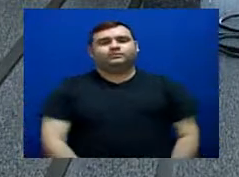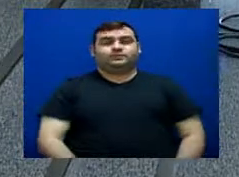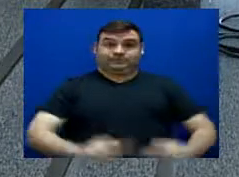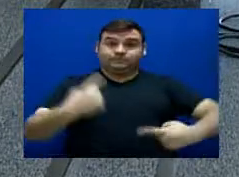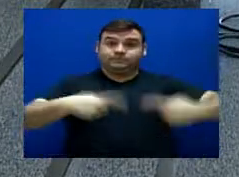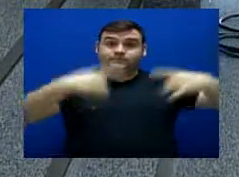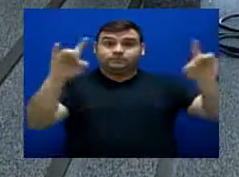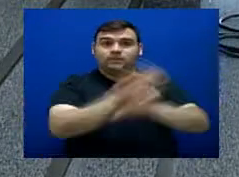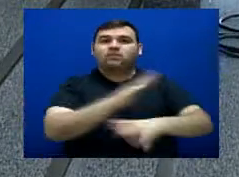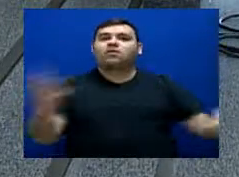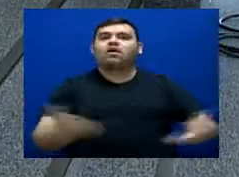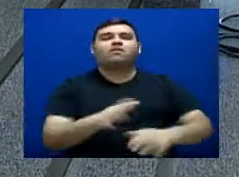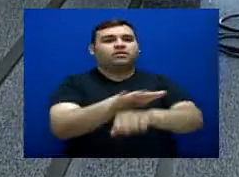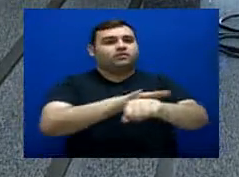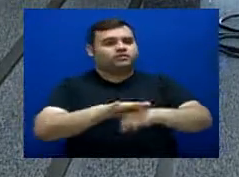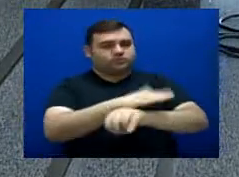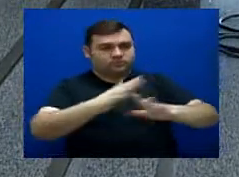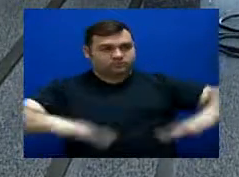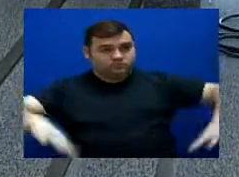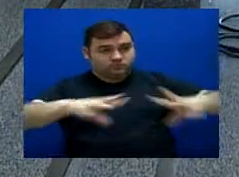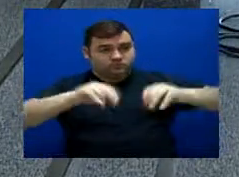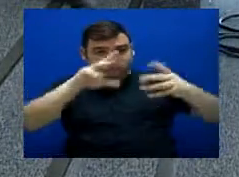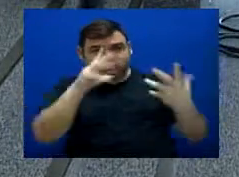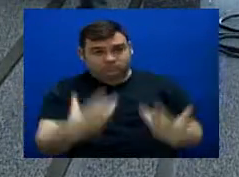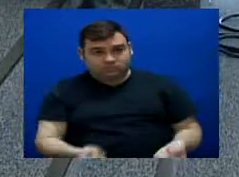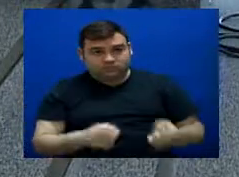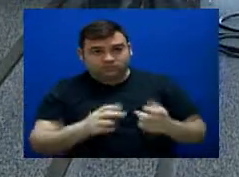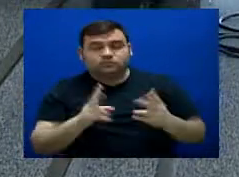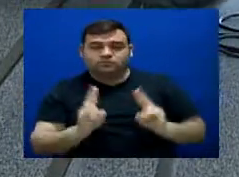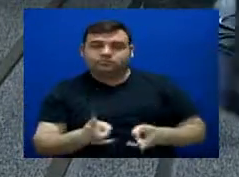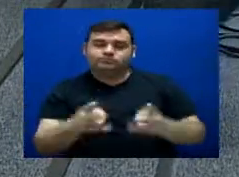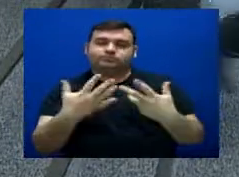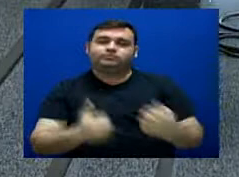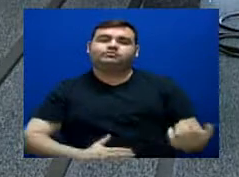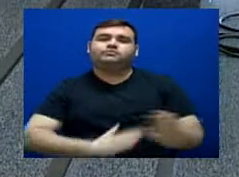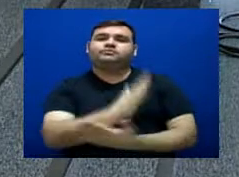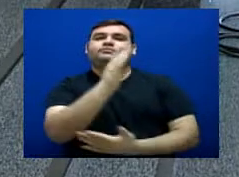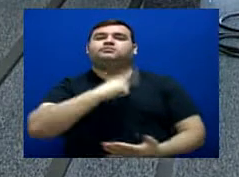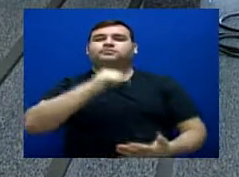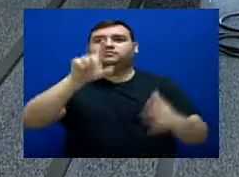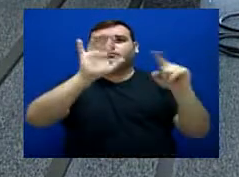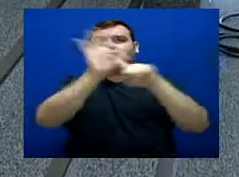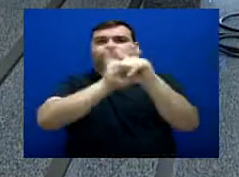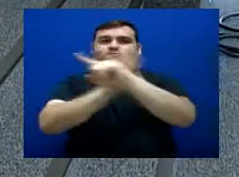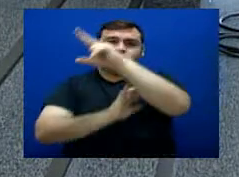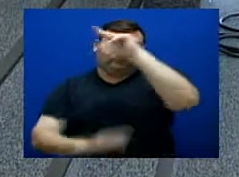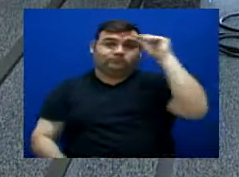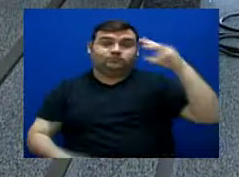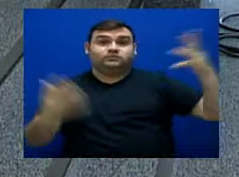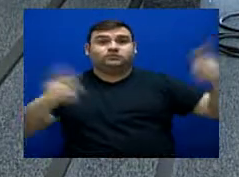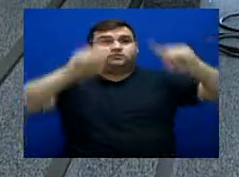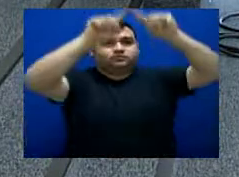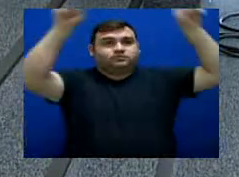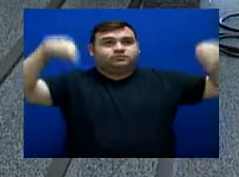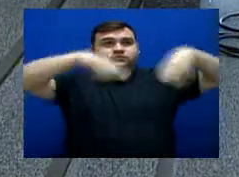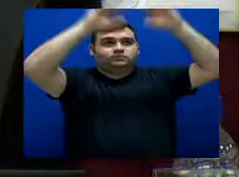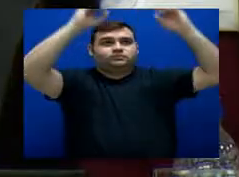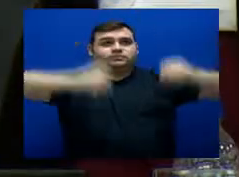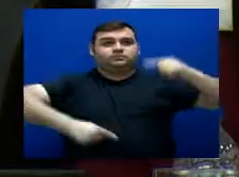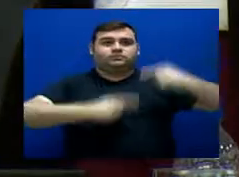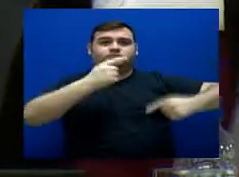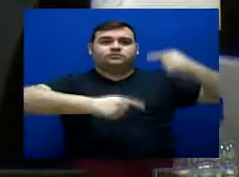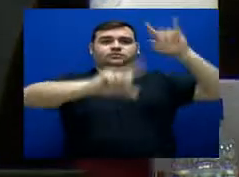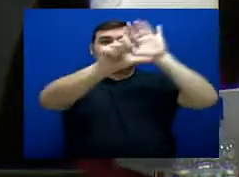Encerrada a discussão, os vereadores e vereadoras que concordam permaneçam como estão. Fica aprovado o requerimento do vereador Vitão do Cachorrão. Peço que zere o painel para entrar na ordem do